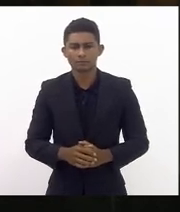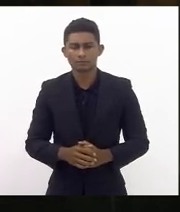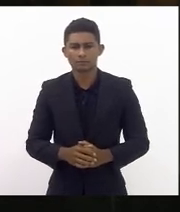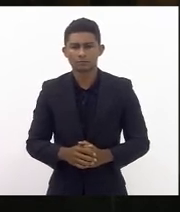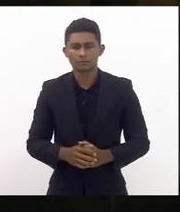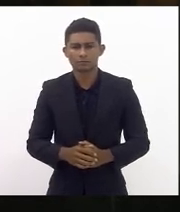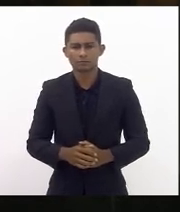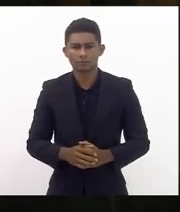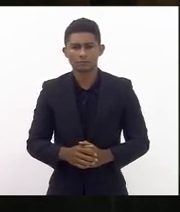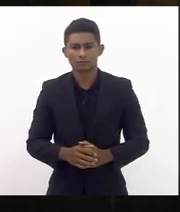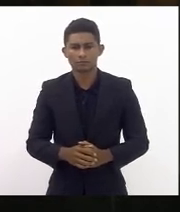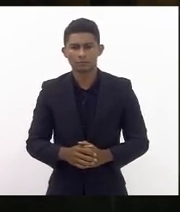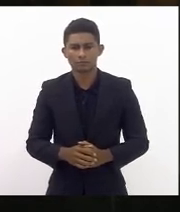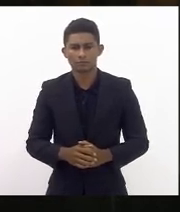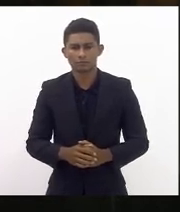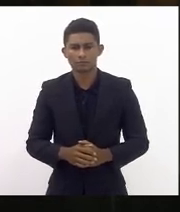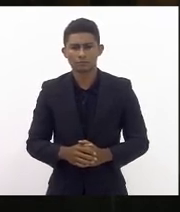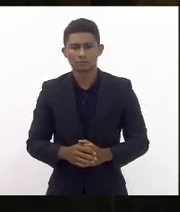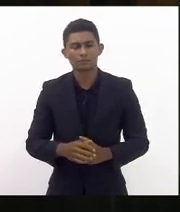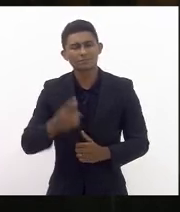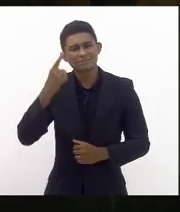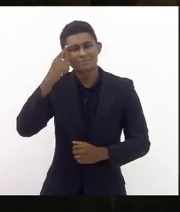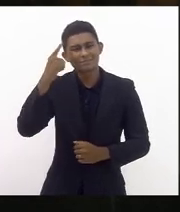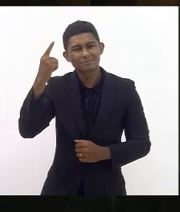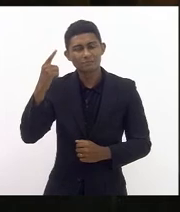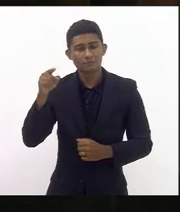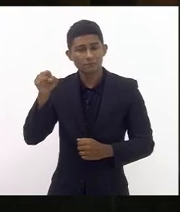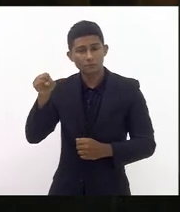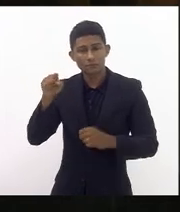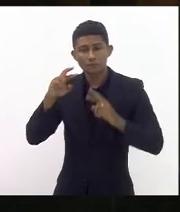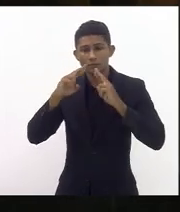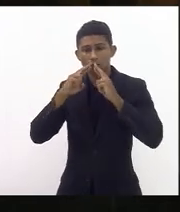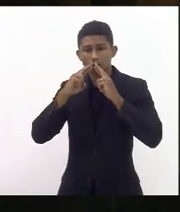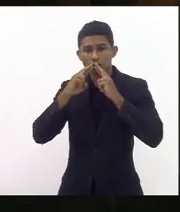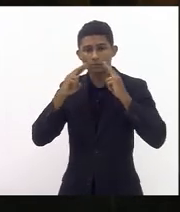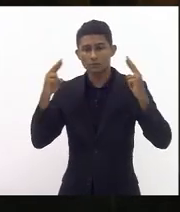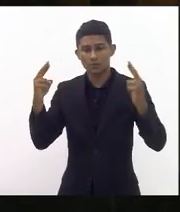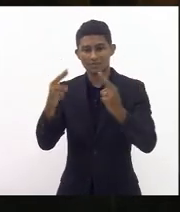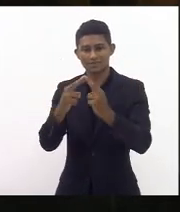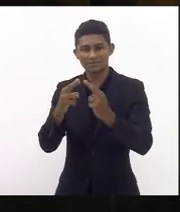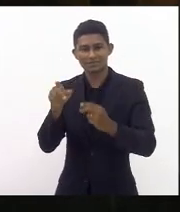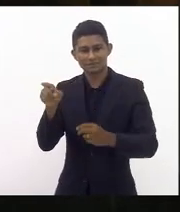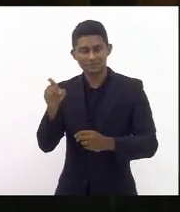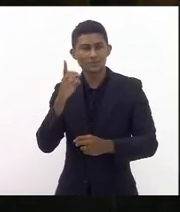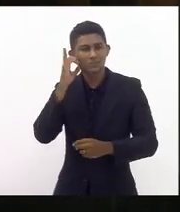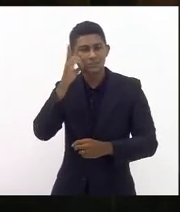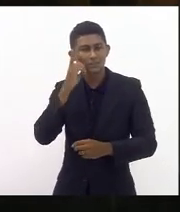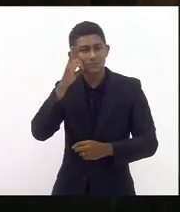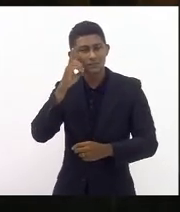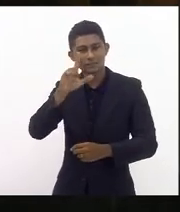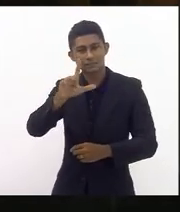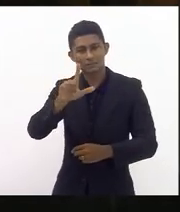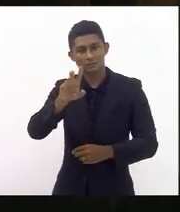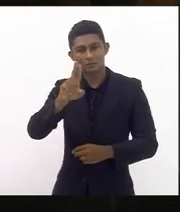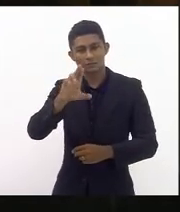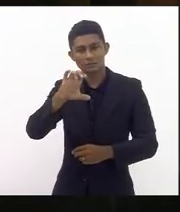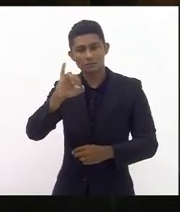pouco a audiência pública que a deputada Lucinha